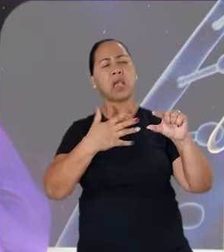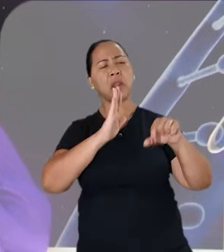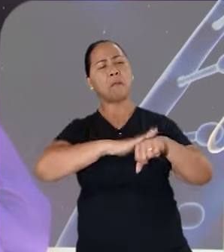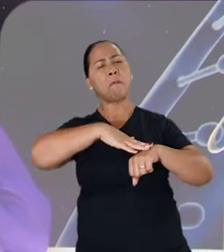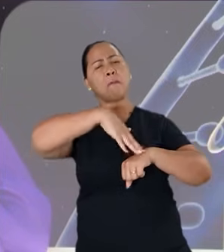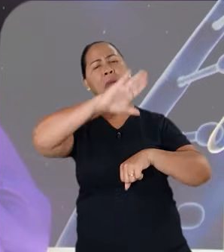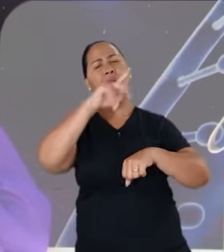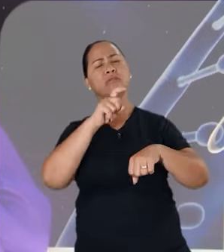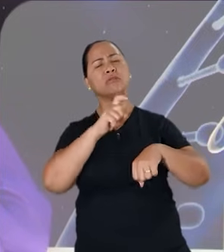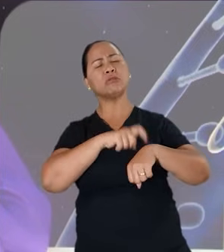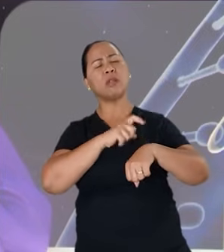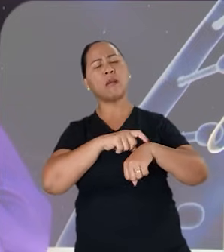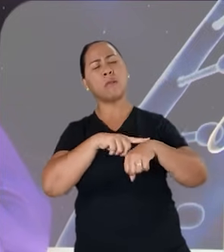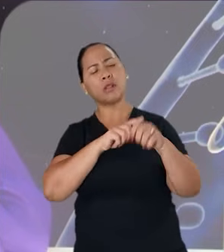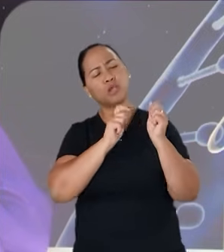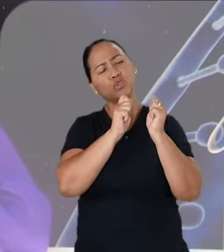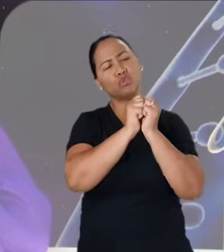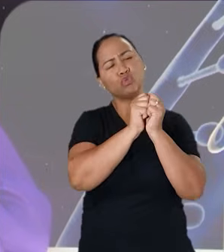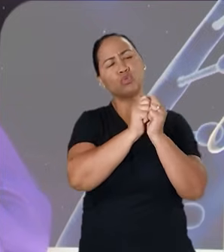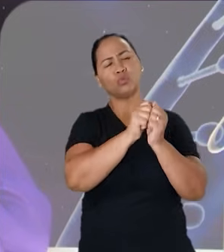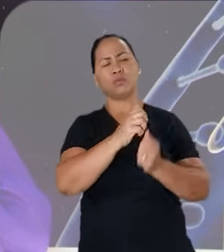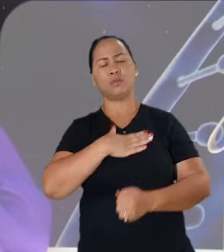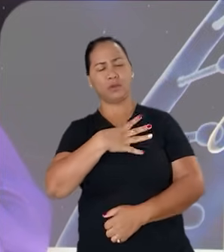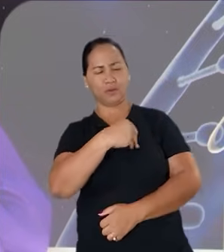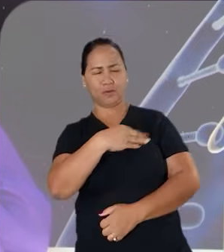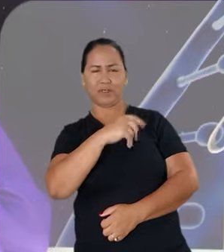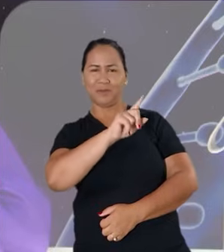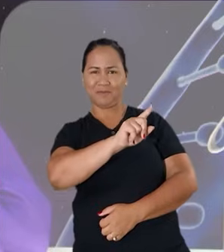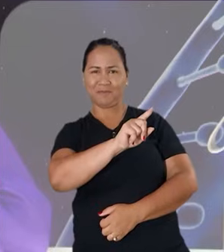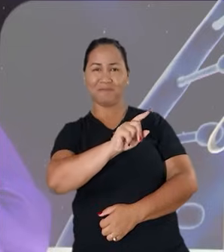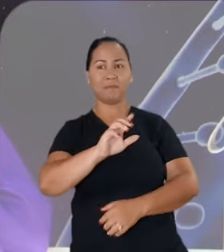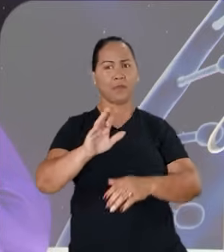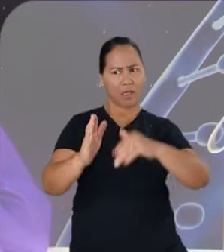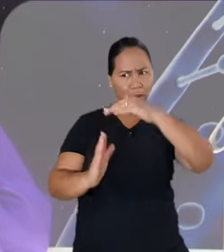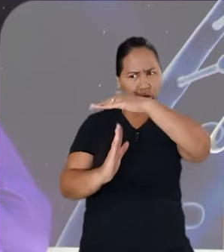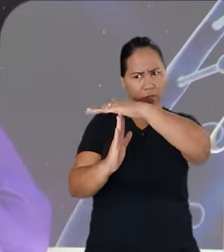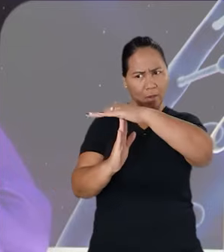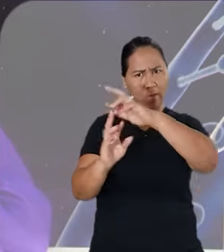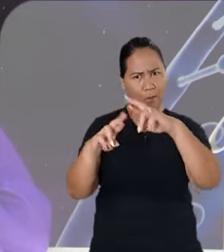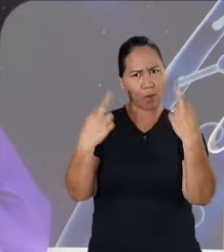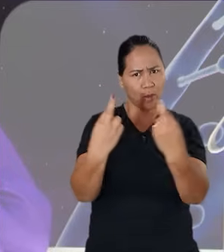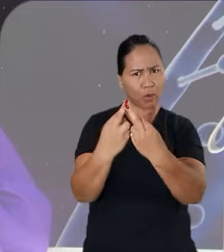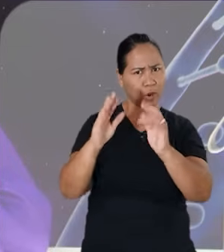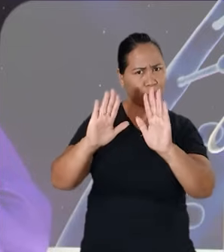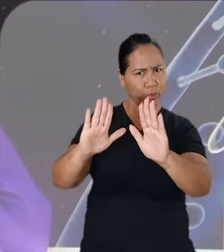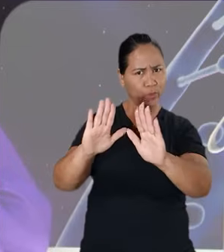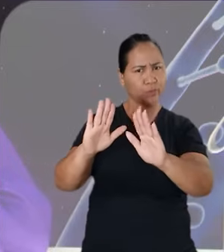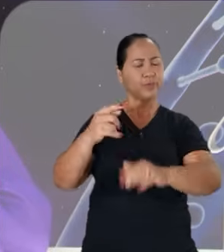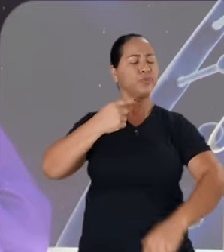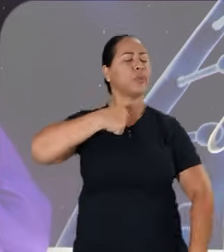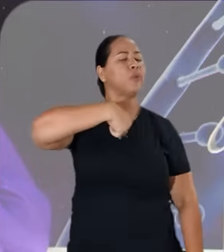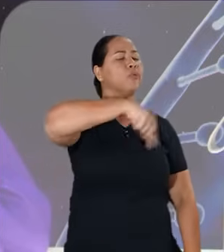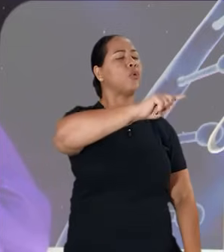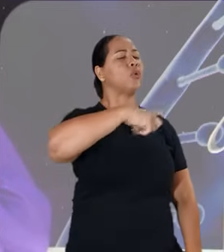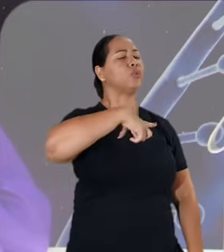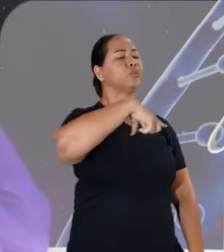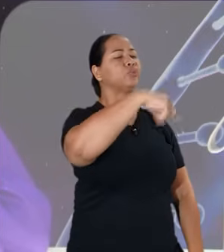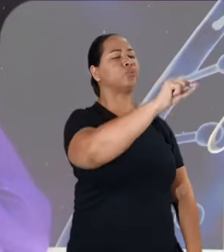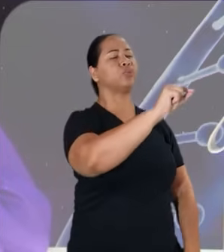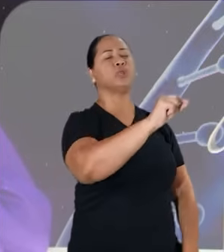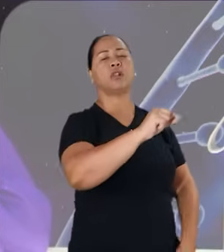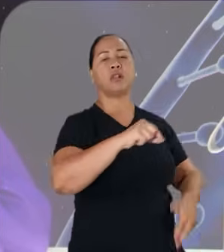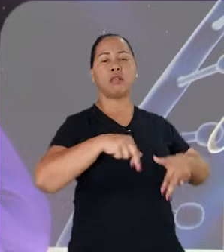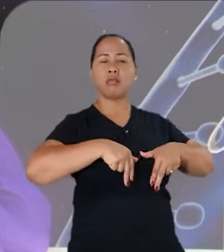Mesmo com toda a minha jornada de trabalho. Eu deixei uma reunião e fui levar a Laura